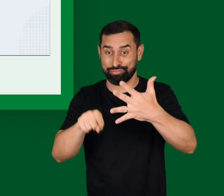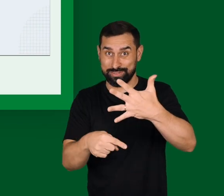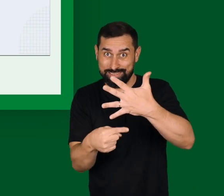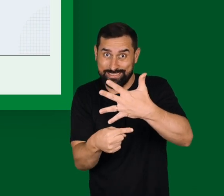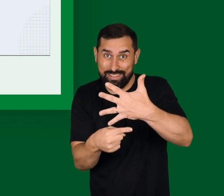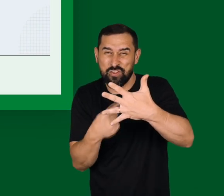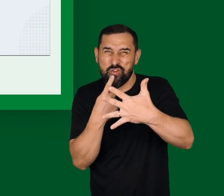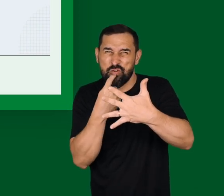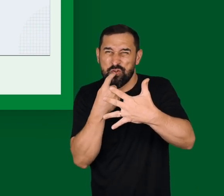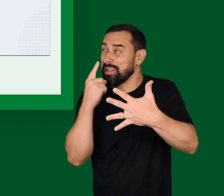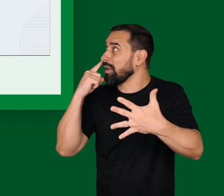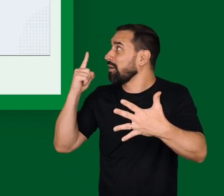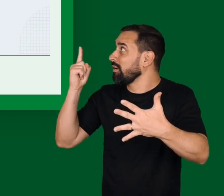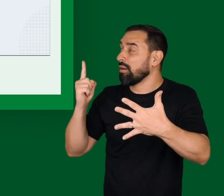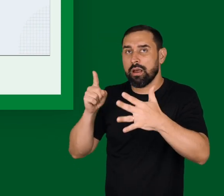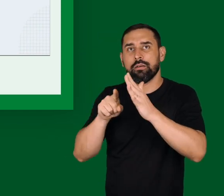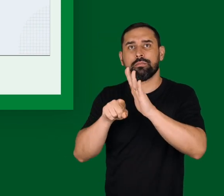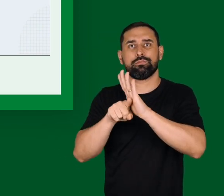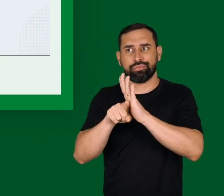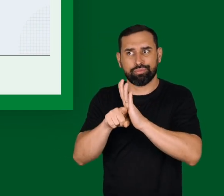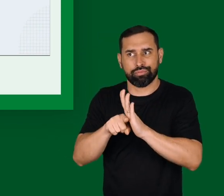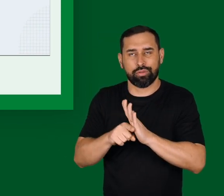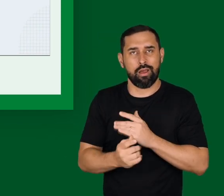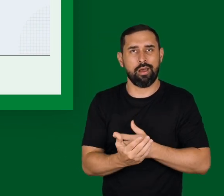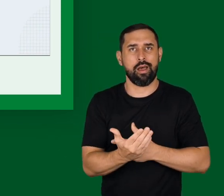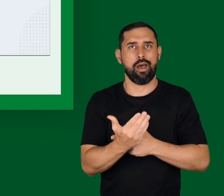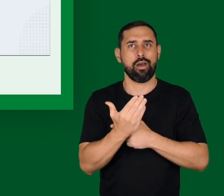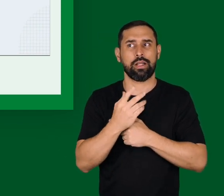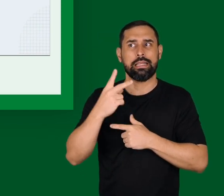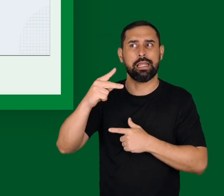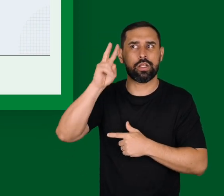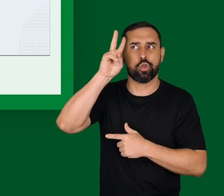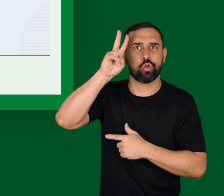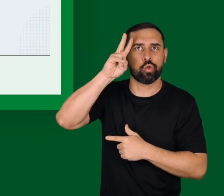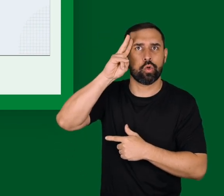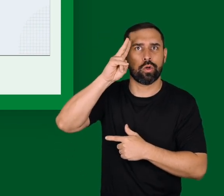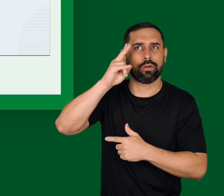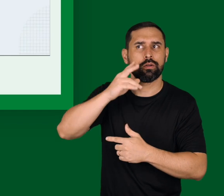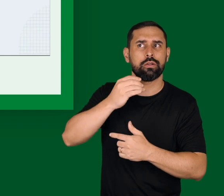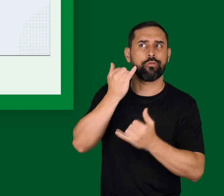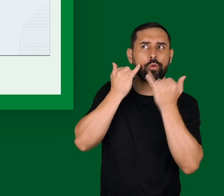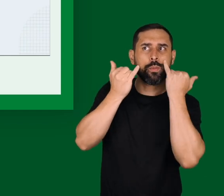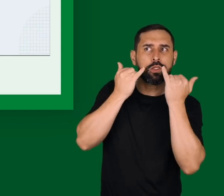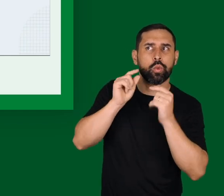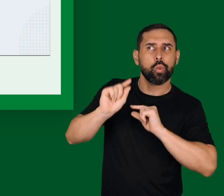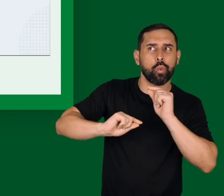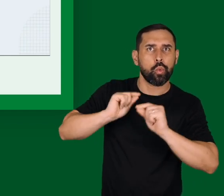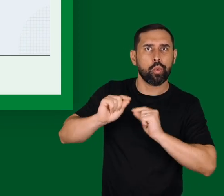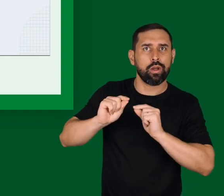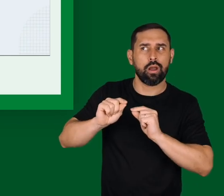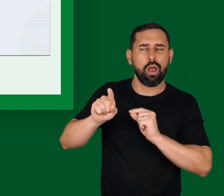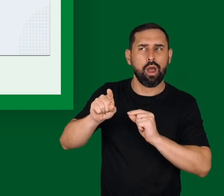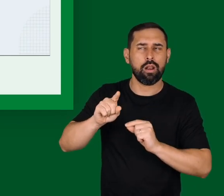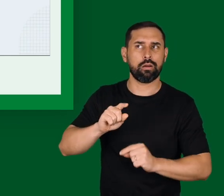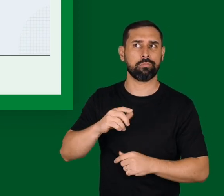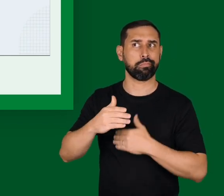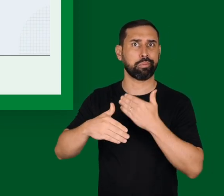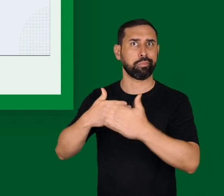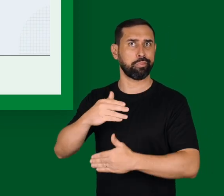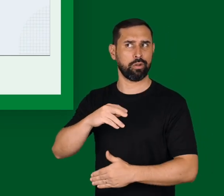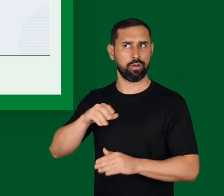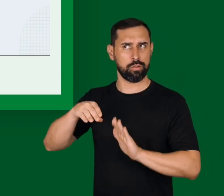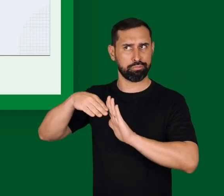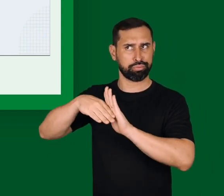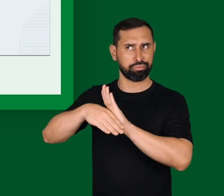forma mnemônica da gente ter uma história médica focada em identificar precocemente o que pode